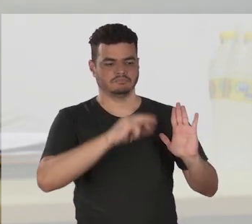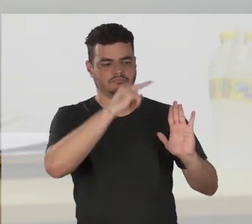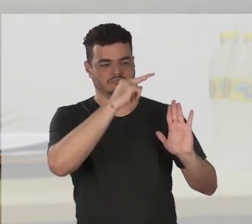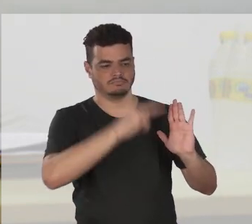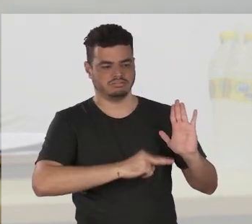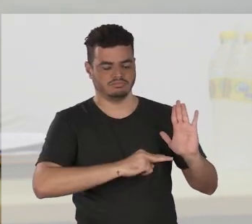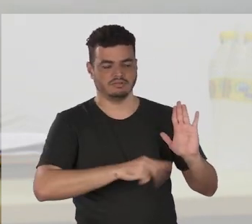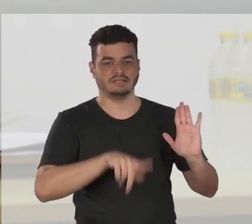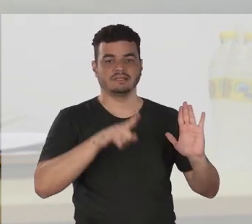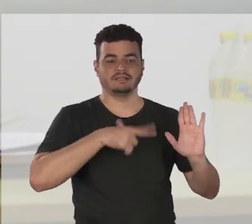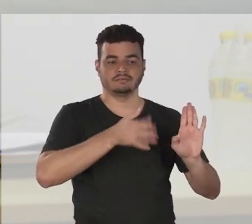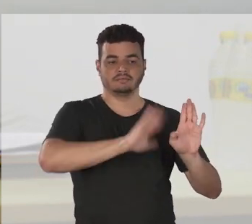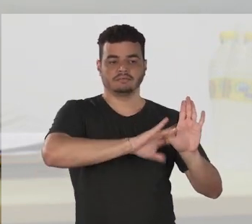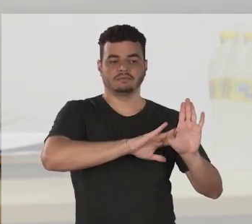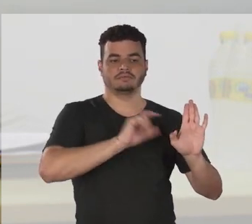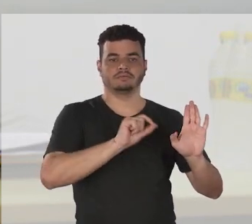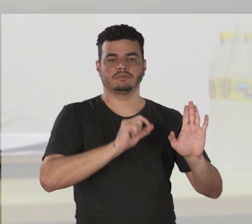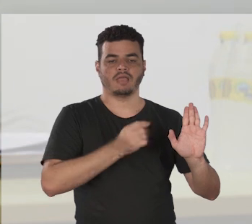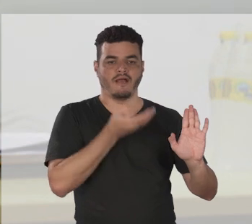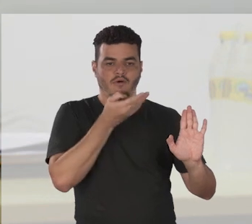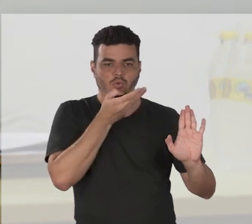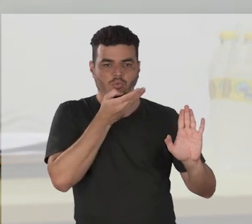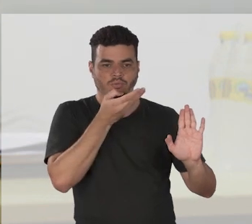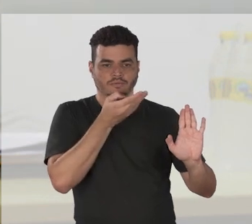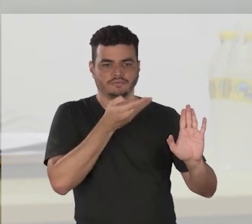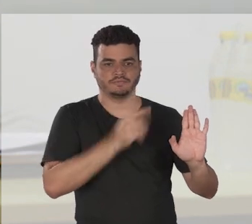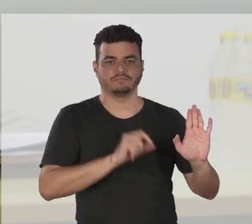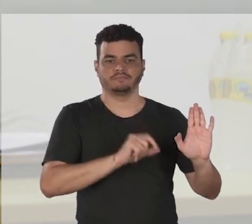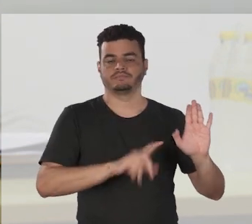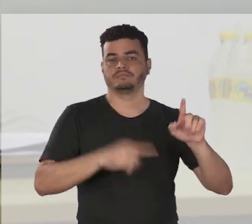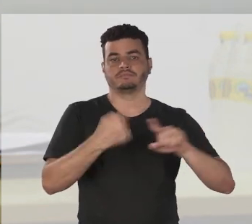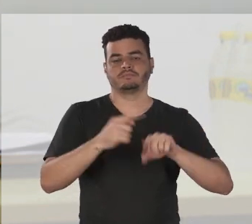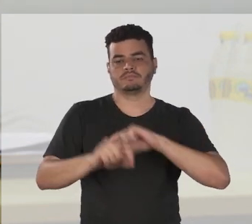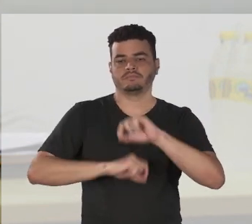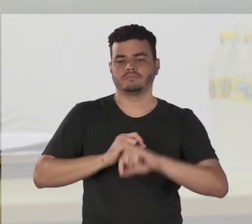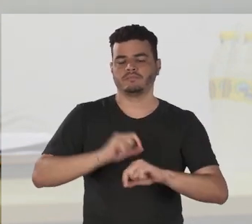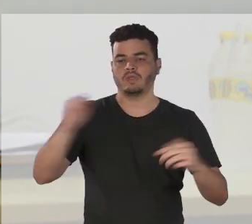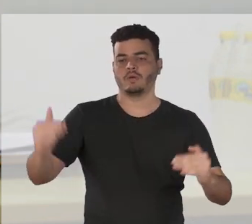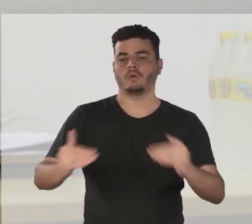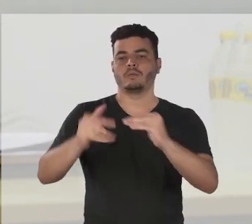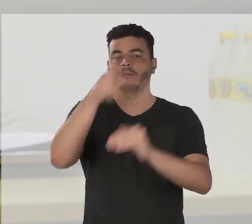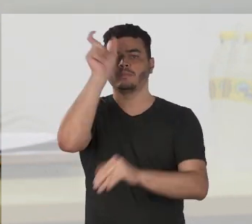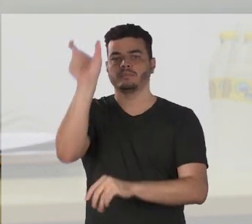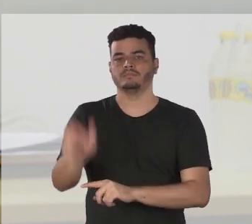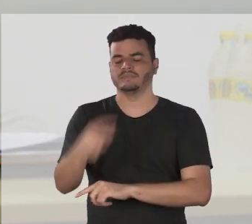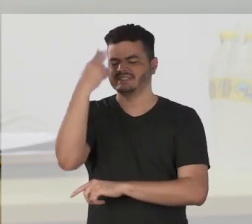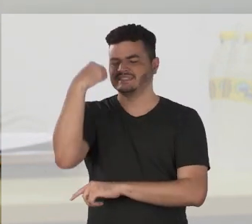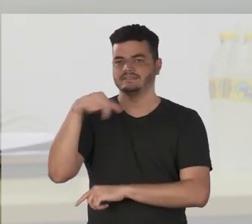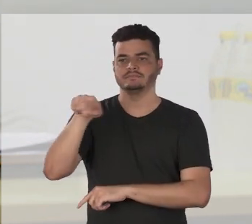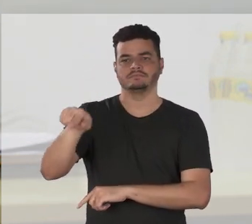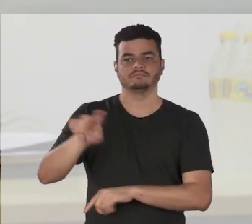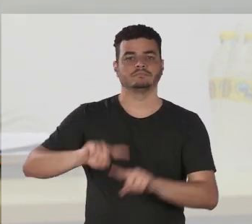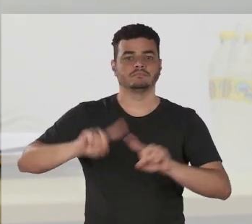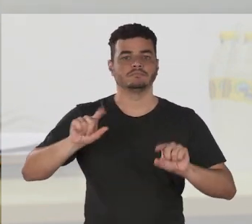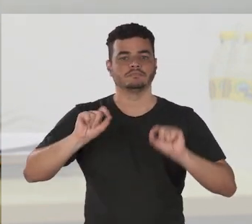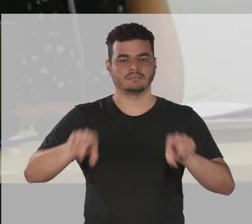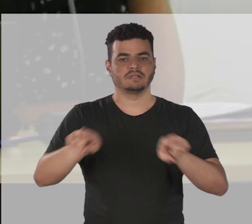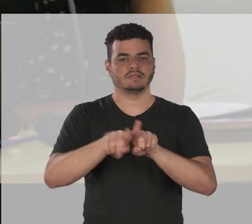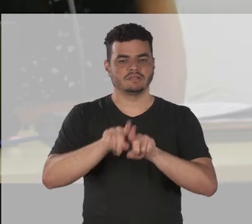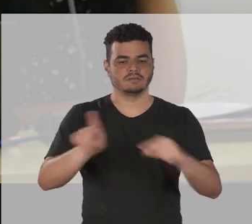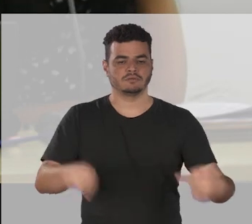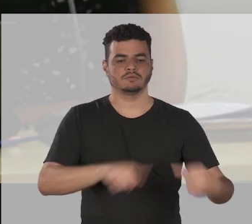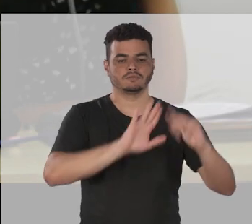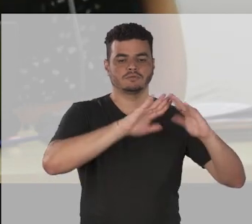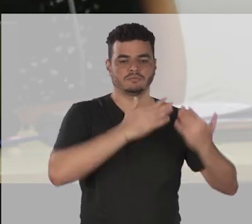lidos que se usam também de pessoas que não veem e cada vez estão utilizando mais